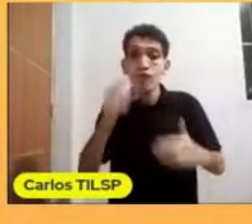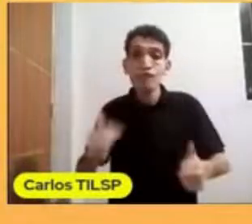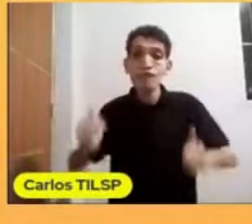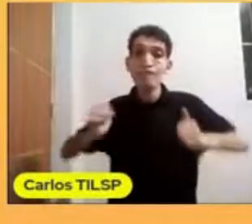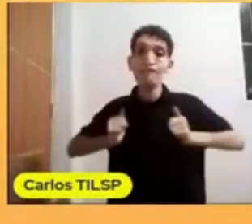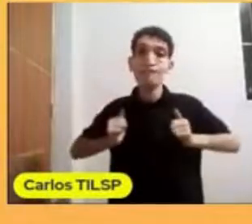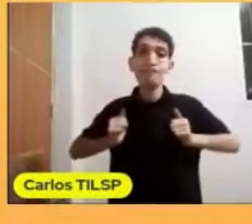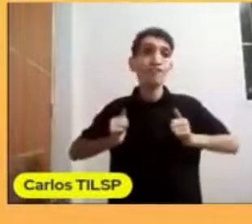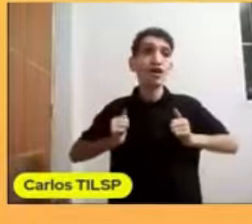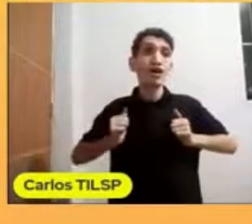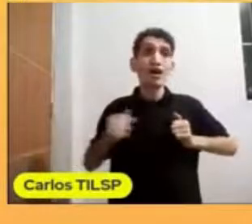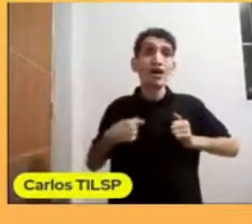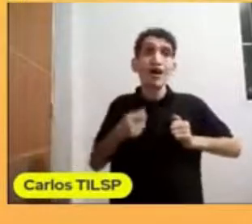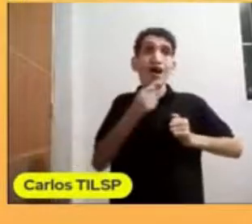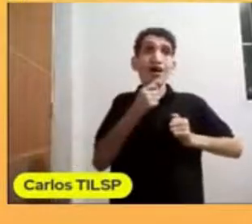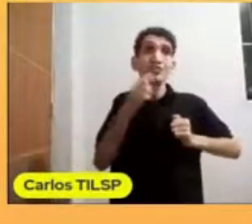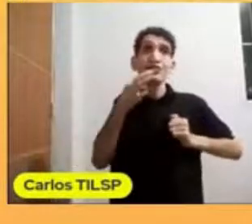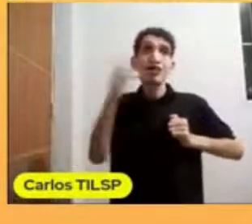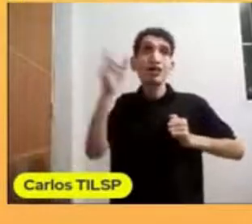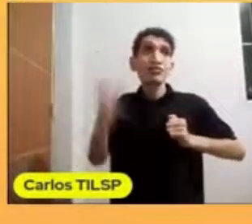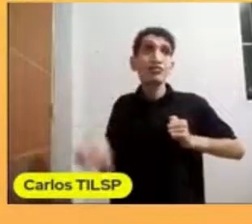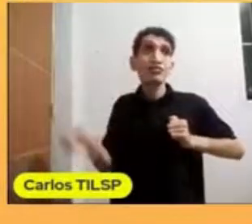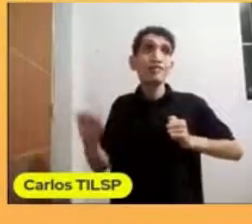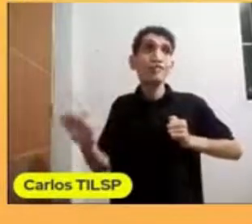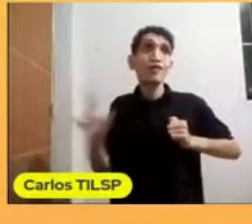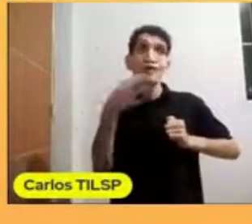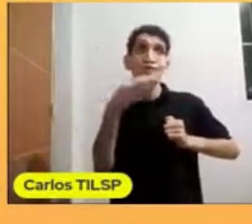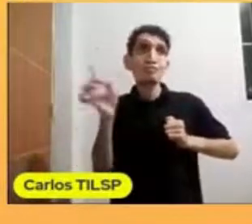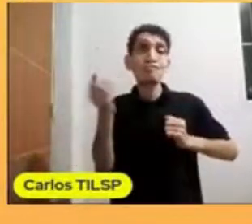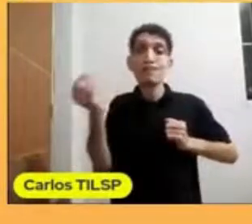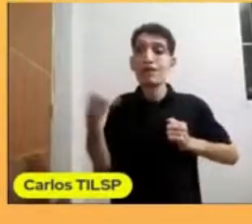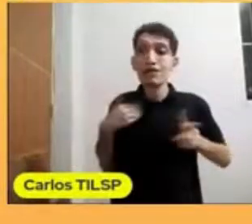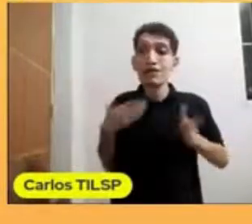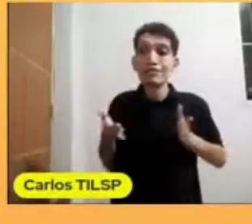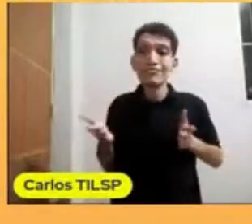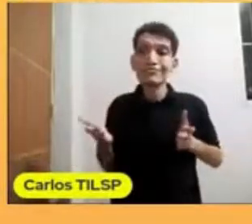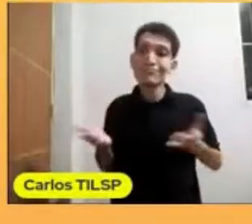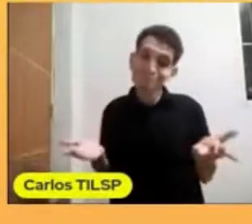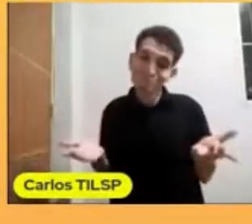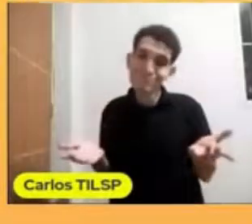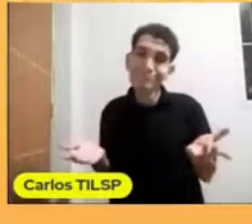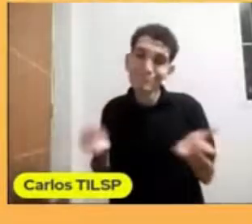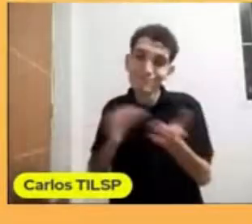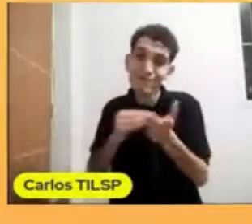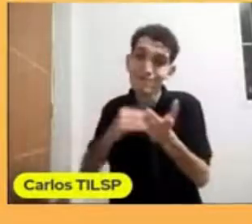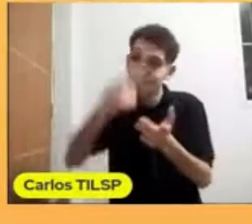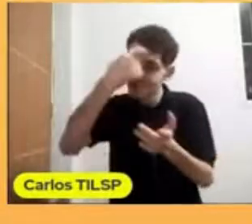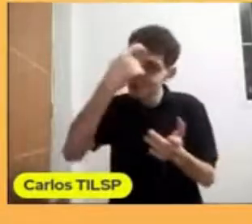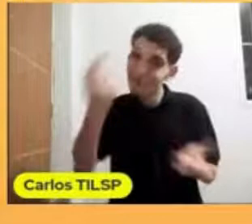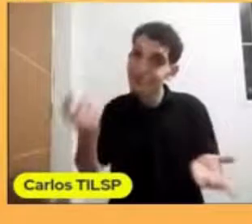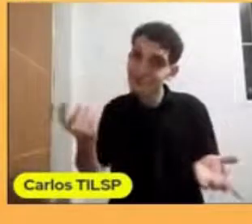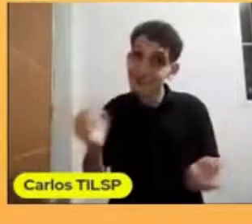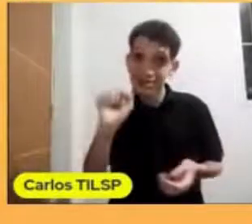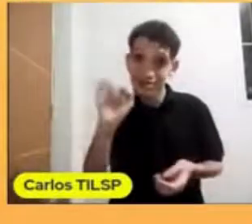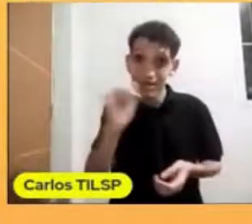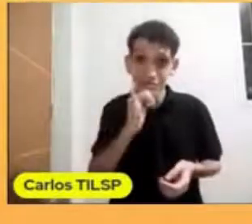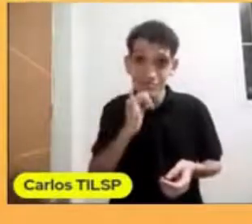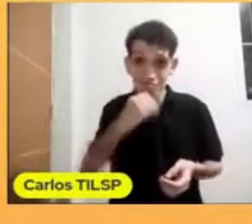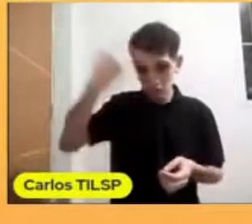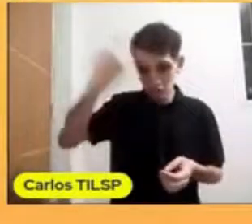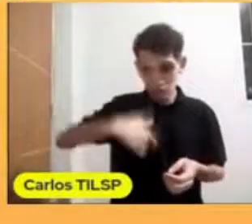as práticas de acessibilidade. Porque às vezes o que acontece? Quando a gente não faz as práticas